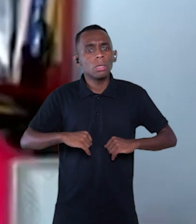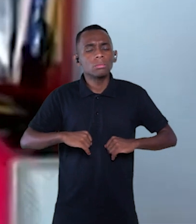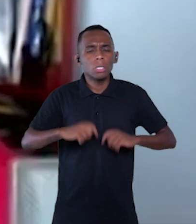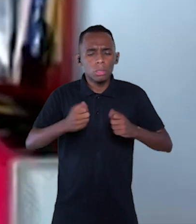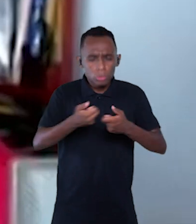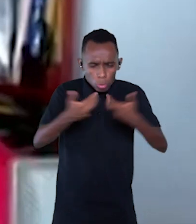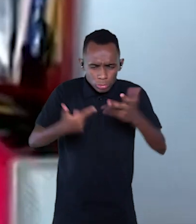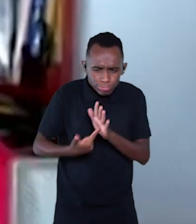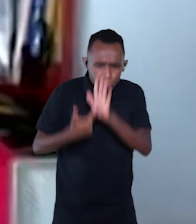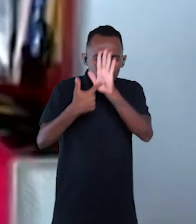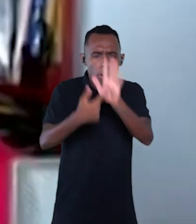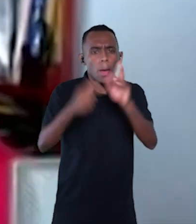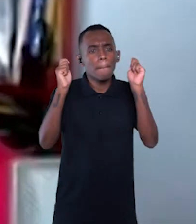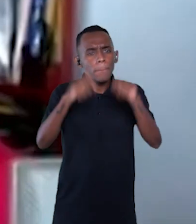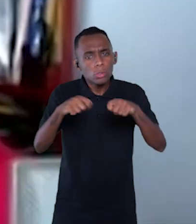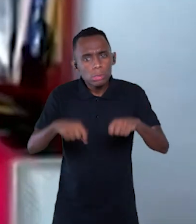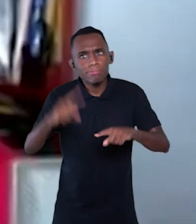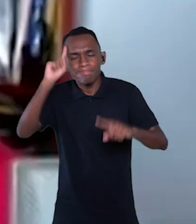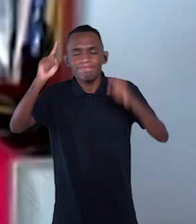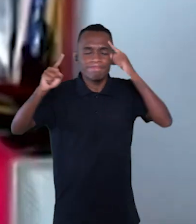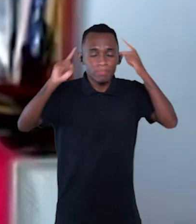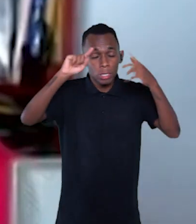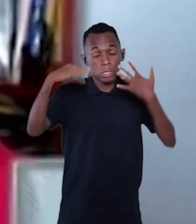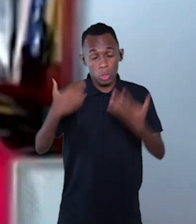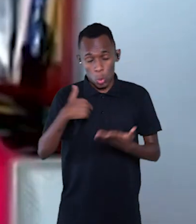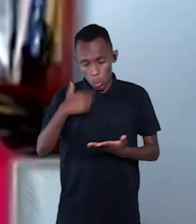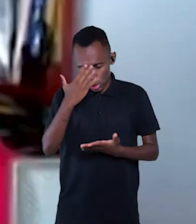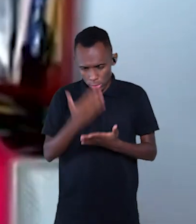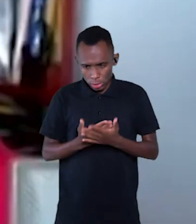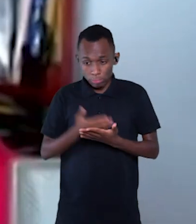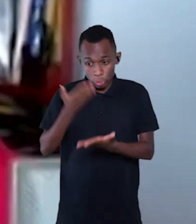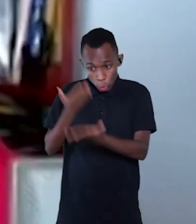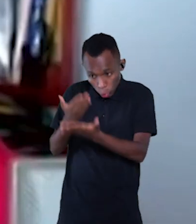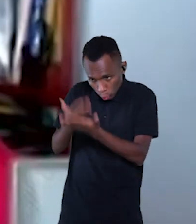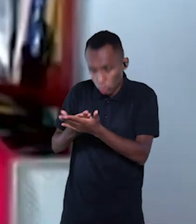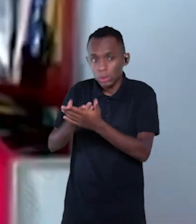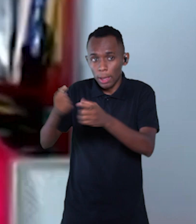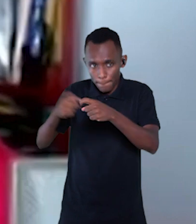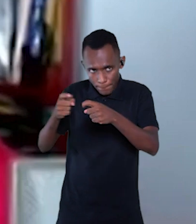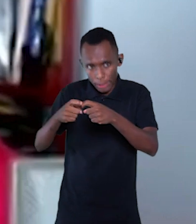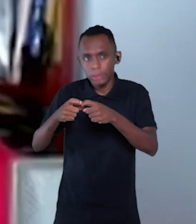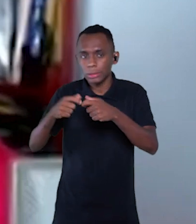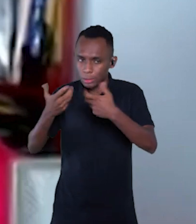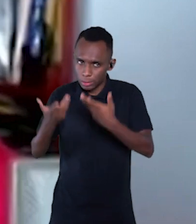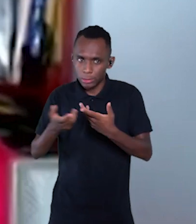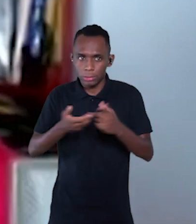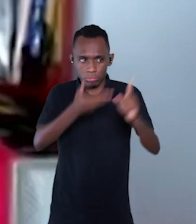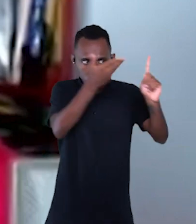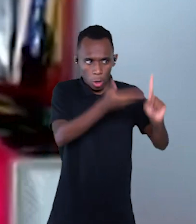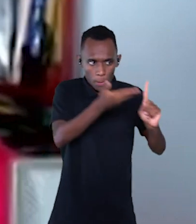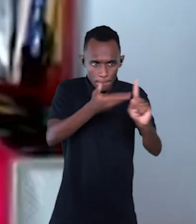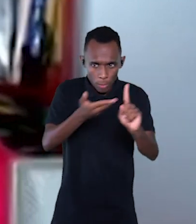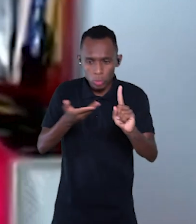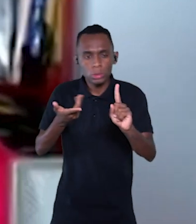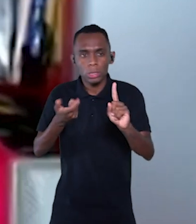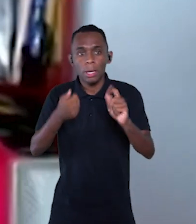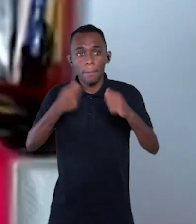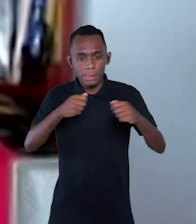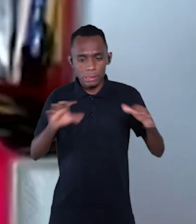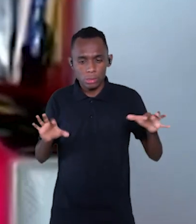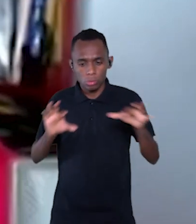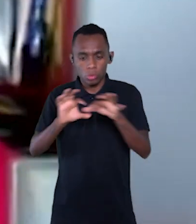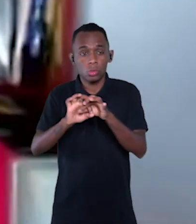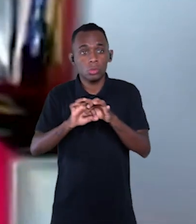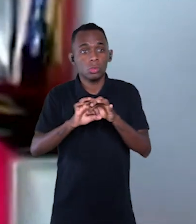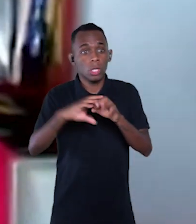trazendo novas possibilidades, novas saídas, criatividade. Então, eu acho assim, estuda medicina porque nenhum paciente vai se vincular a um